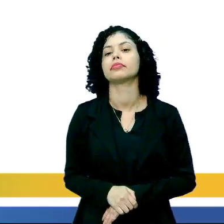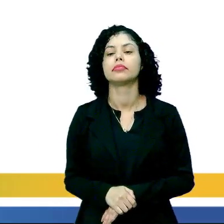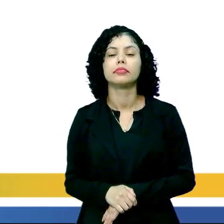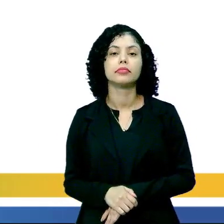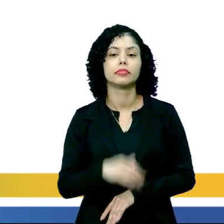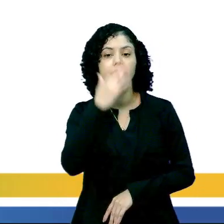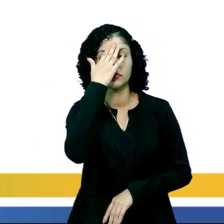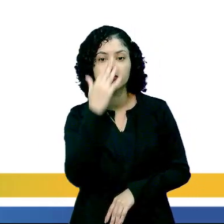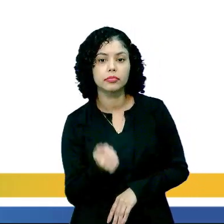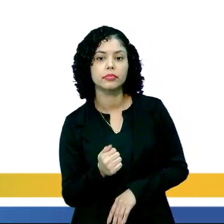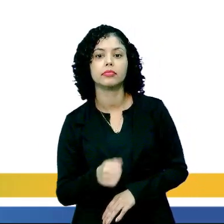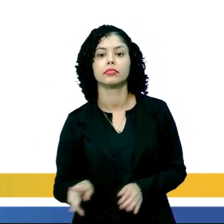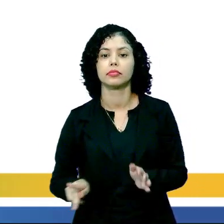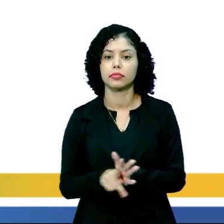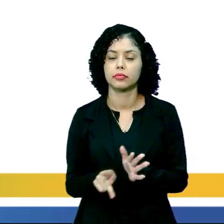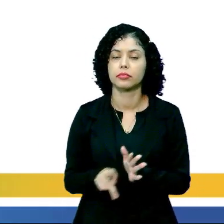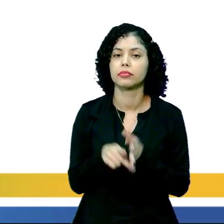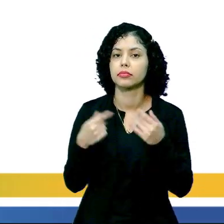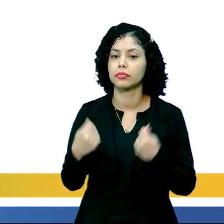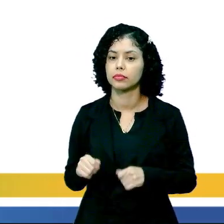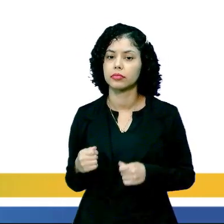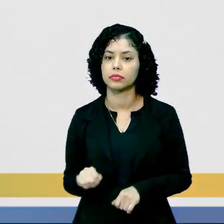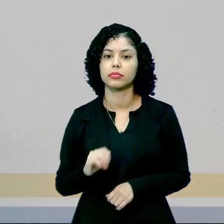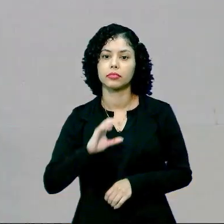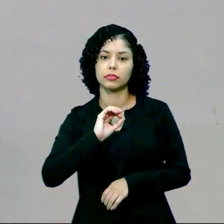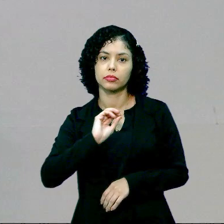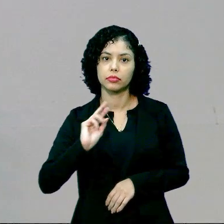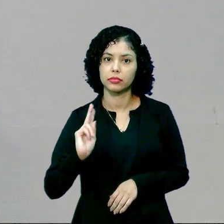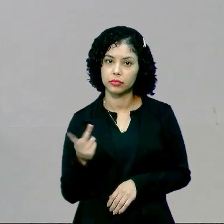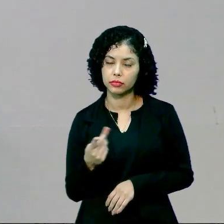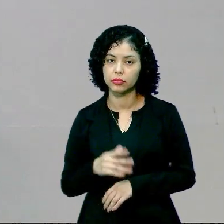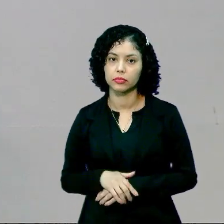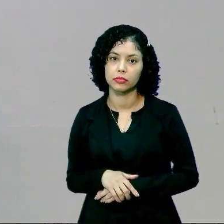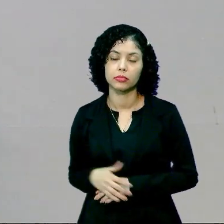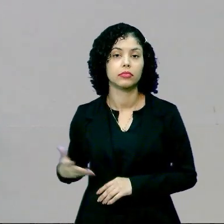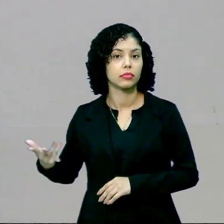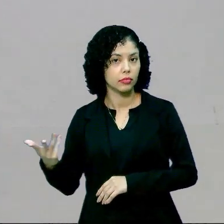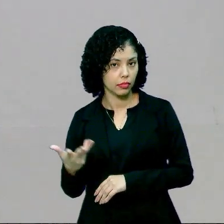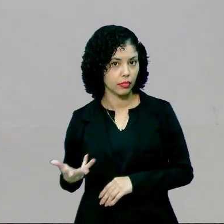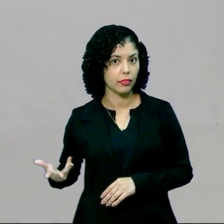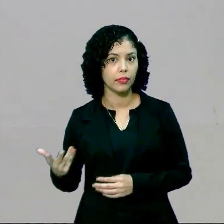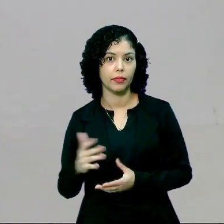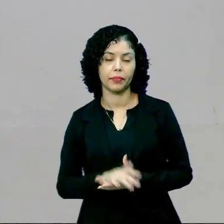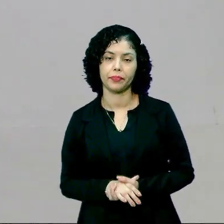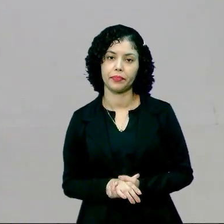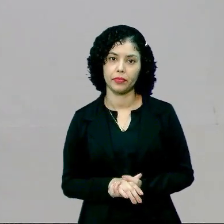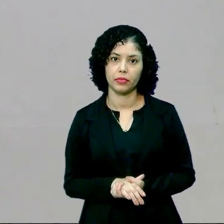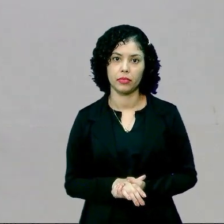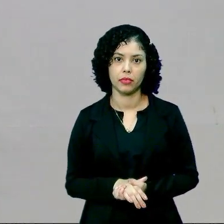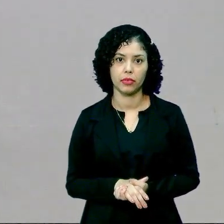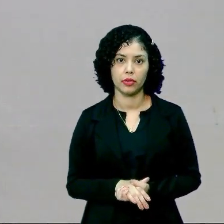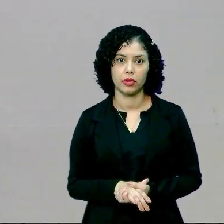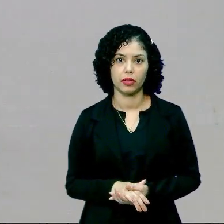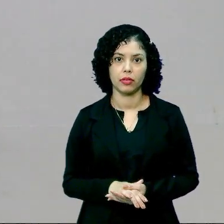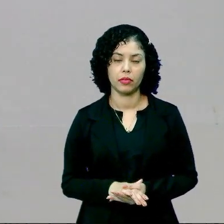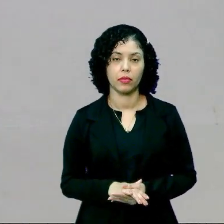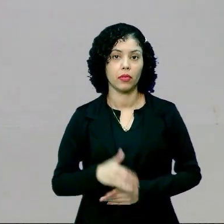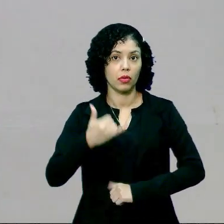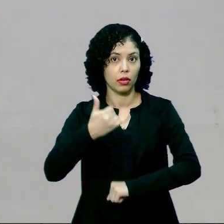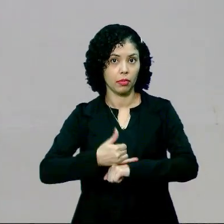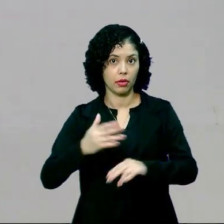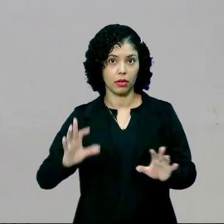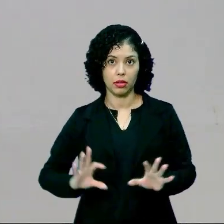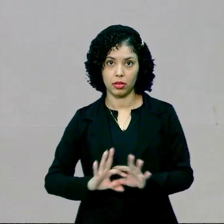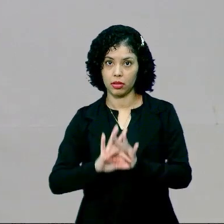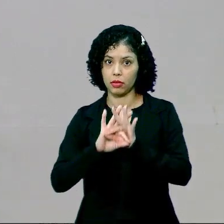uma hidroxila tem que ser um Oh e para ser uma base tem que ser Obrigatoriamente um metal